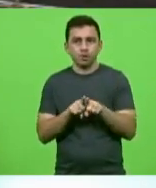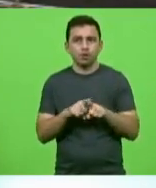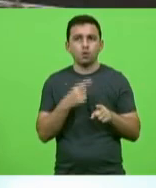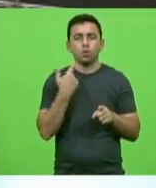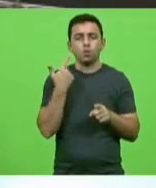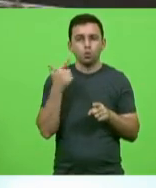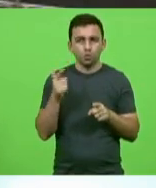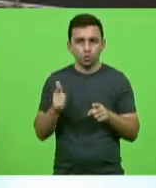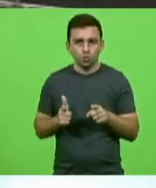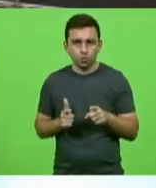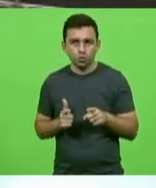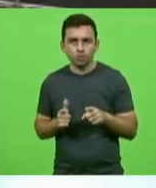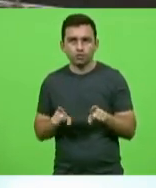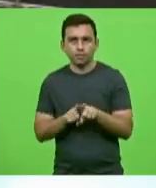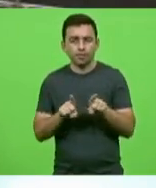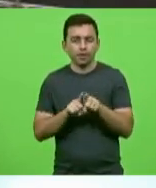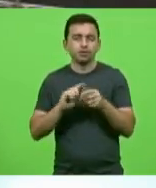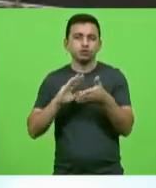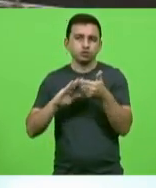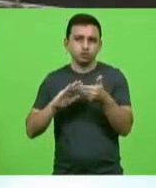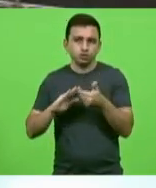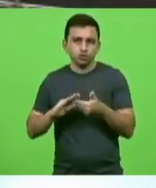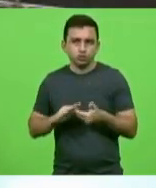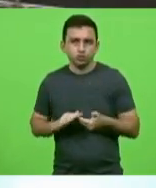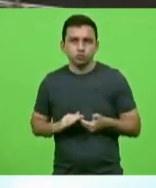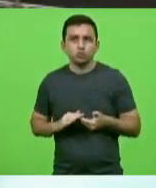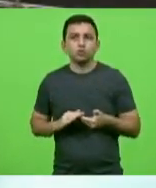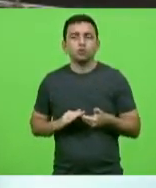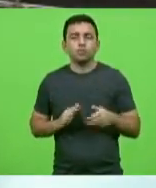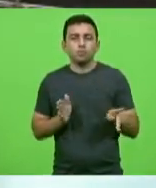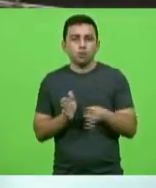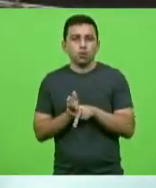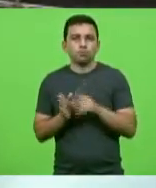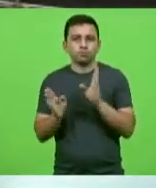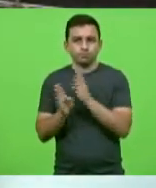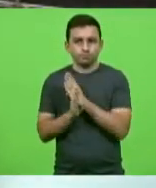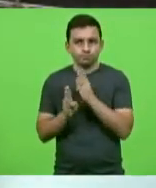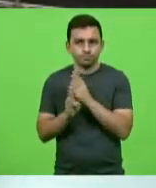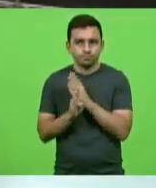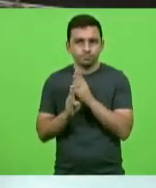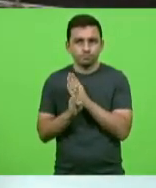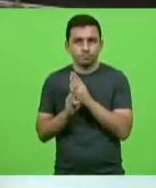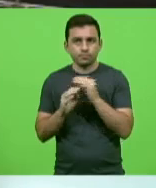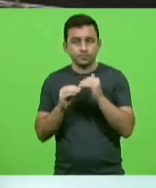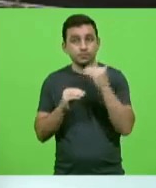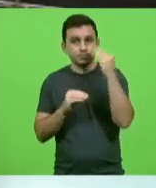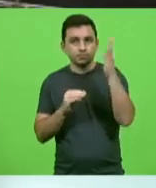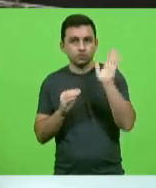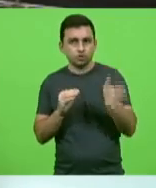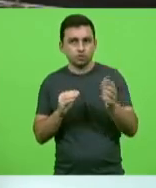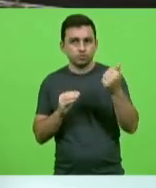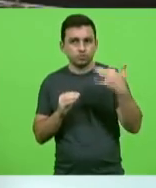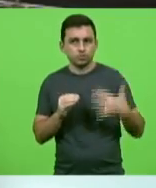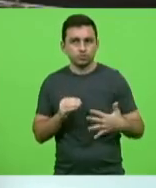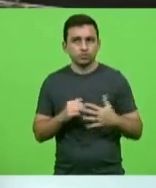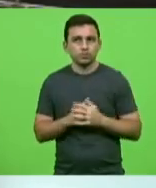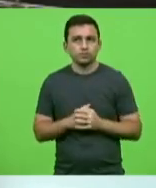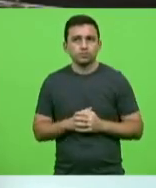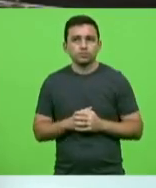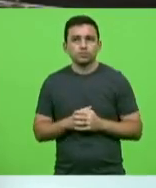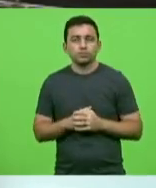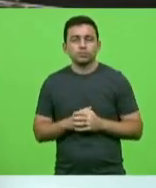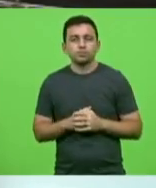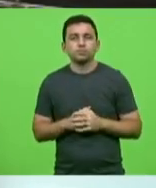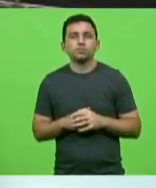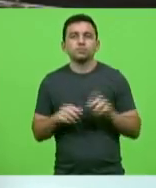supervenientemente foram extraída das investigações e acima e todas a fim